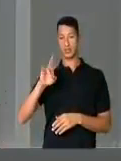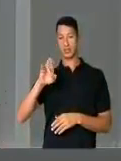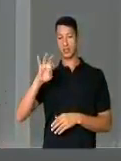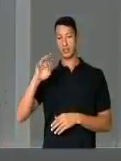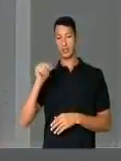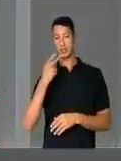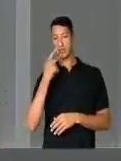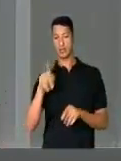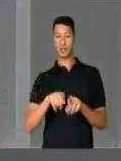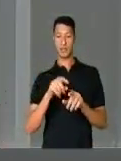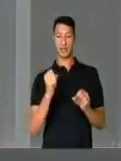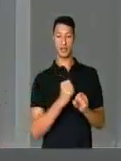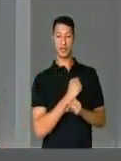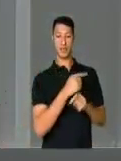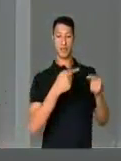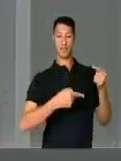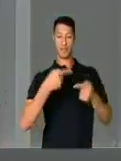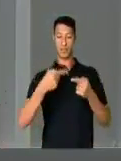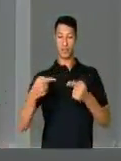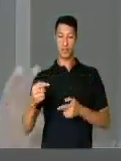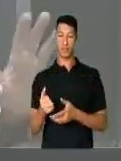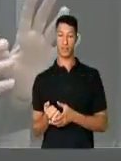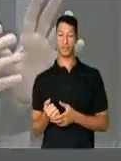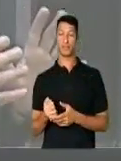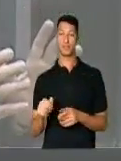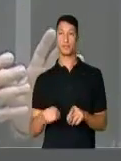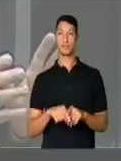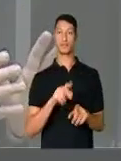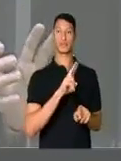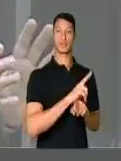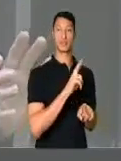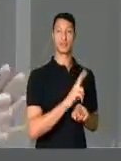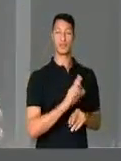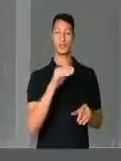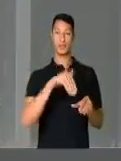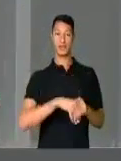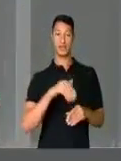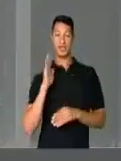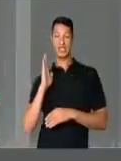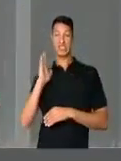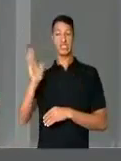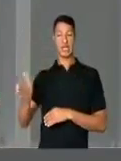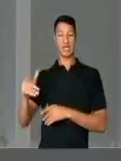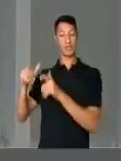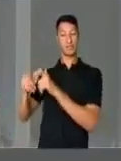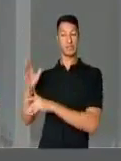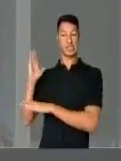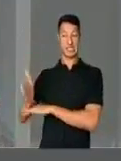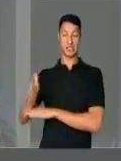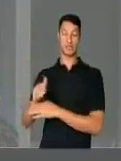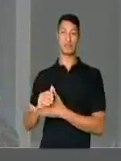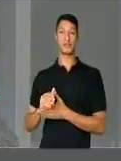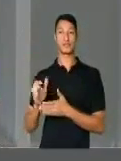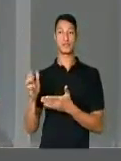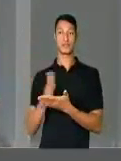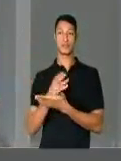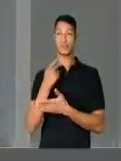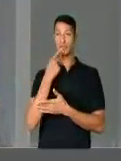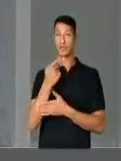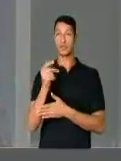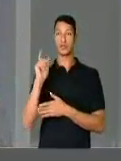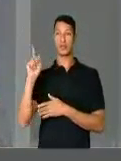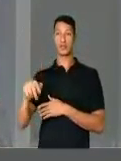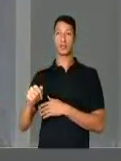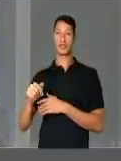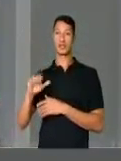indiretas, vou falar um pouco de reforma política. De um lado, se defende as eleições diretas. E